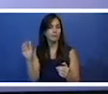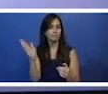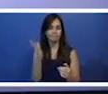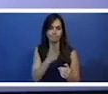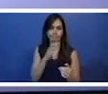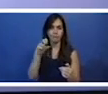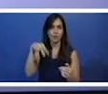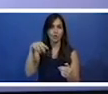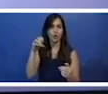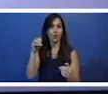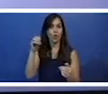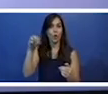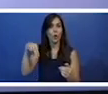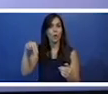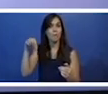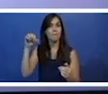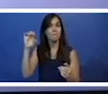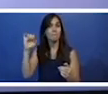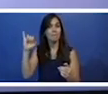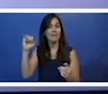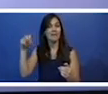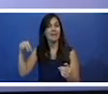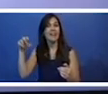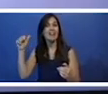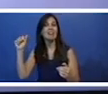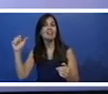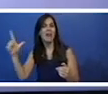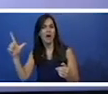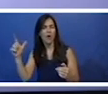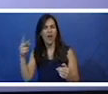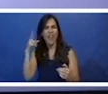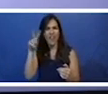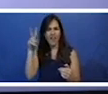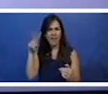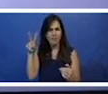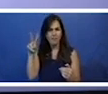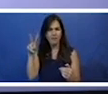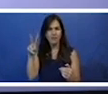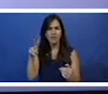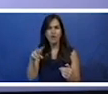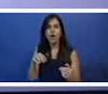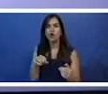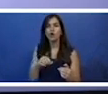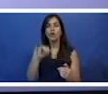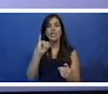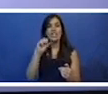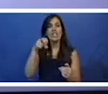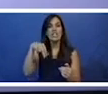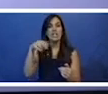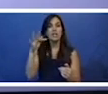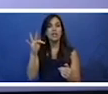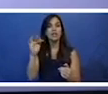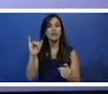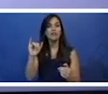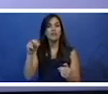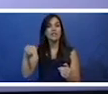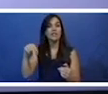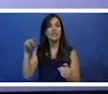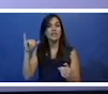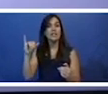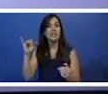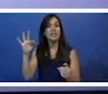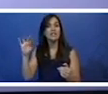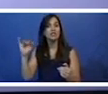O infinitivo. Lembram do infinitivo? Quando o verbo está cru, ele não saiu do forno